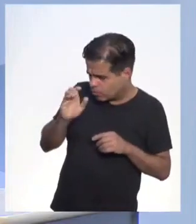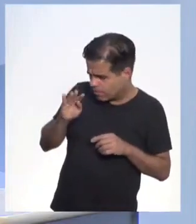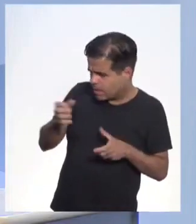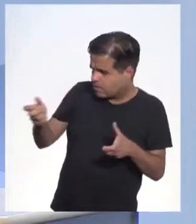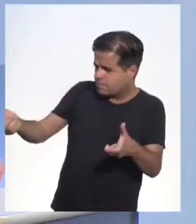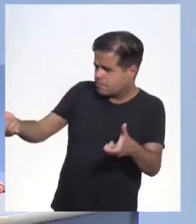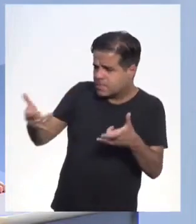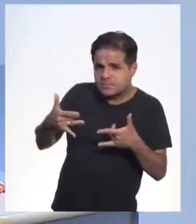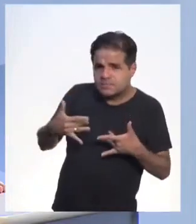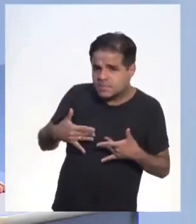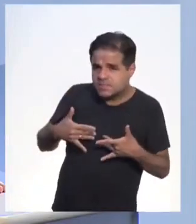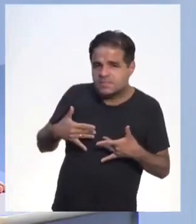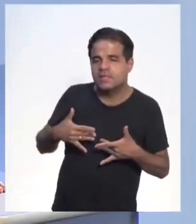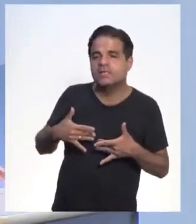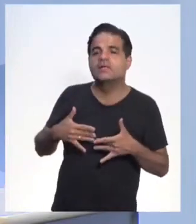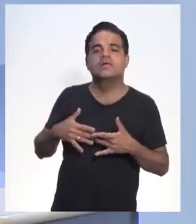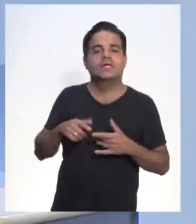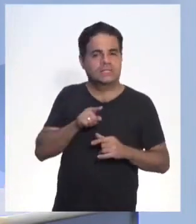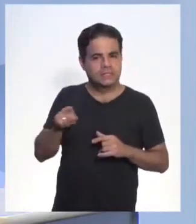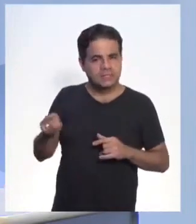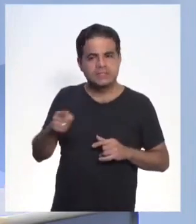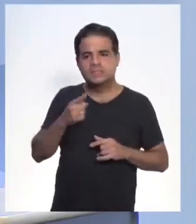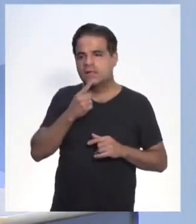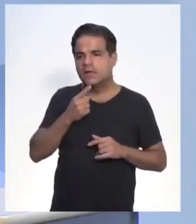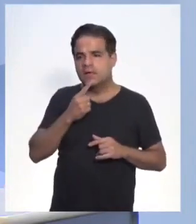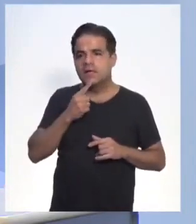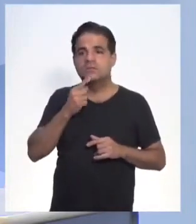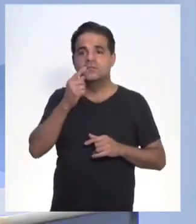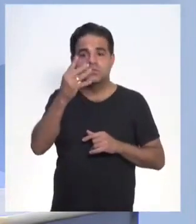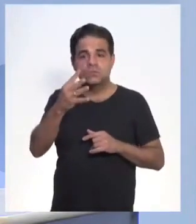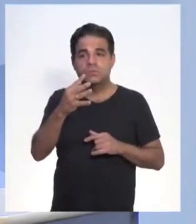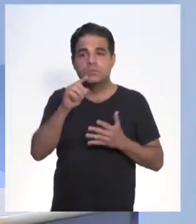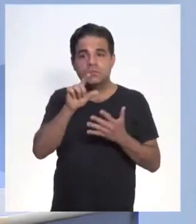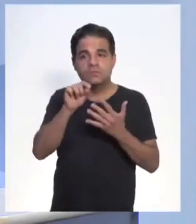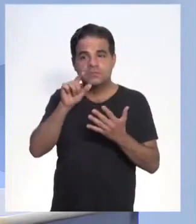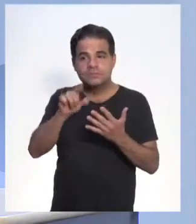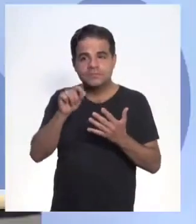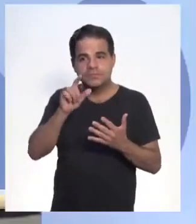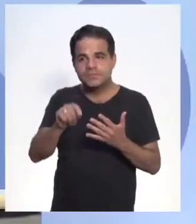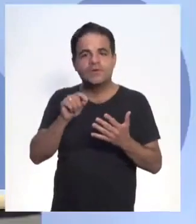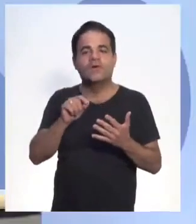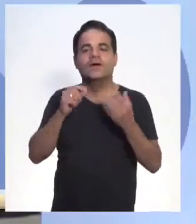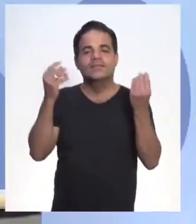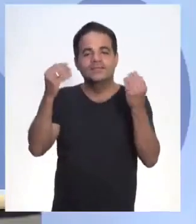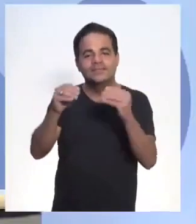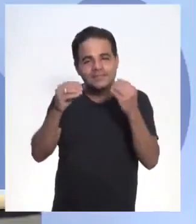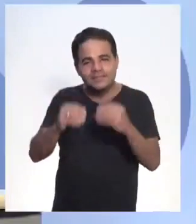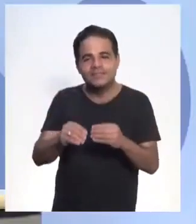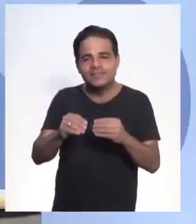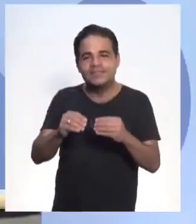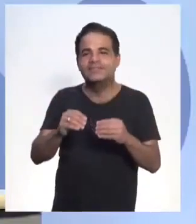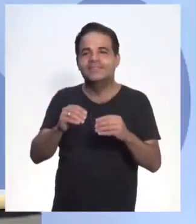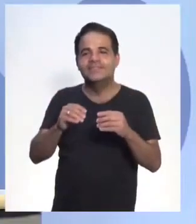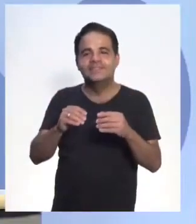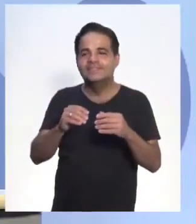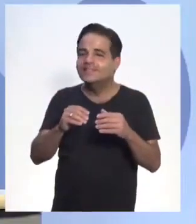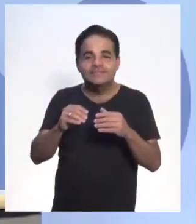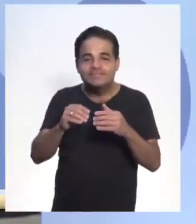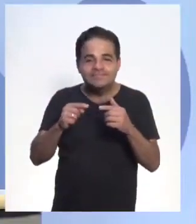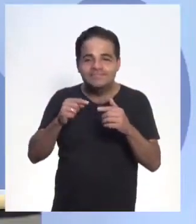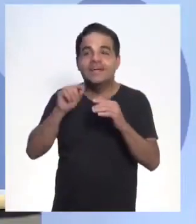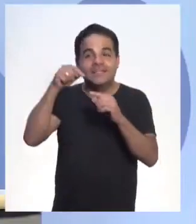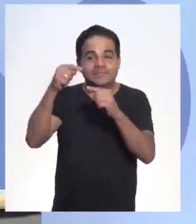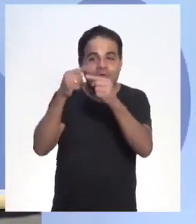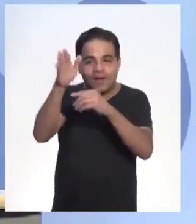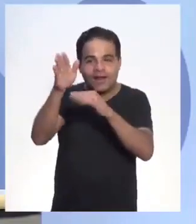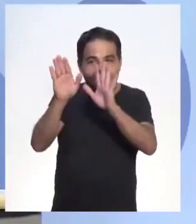tudo. Olha, professora Inês, eles falaram que são 4 opções diferentes. Colocaram até as opções, gostei de ver, usando o C e o K, que a gente sempre usa